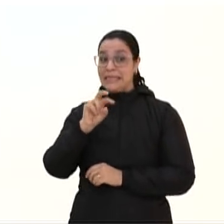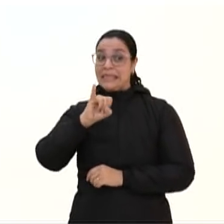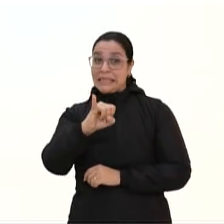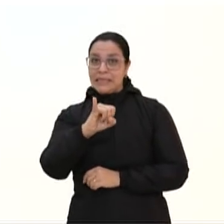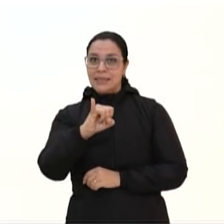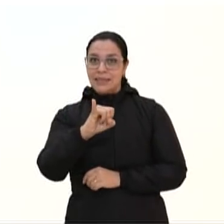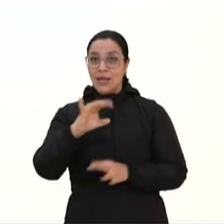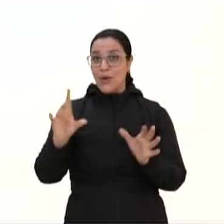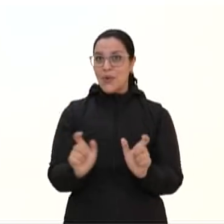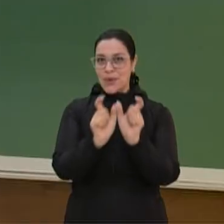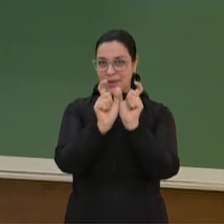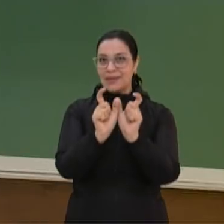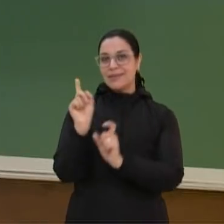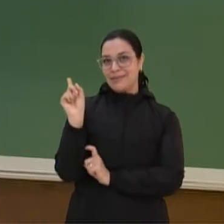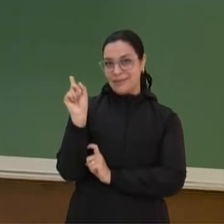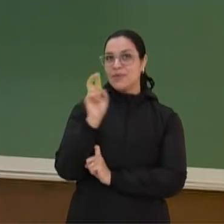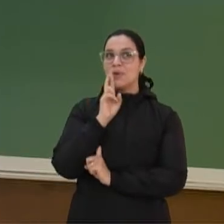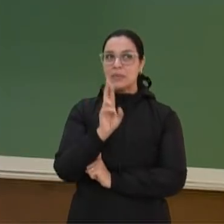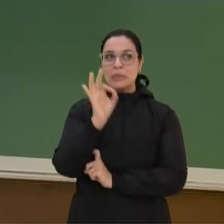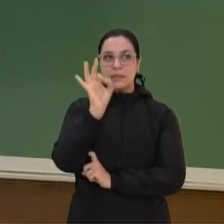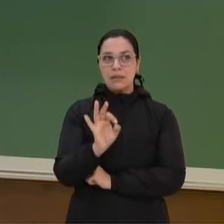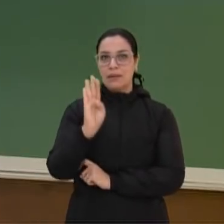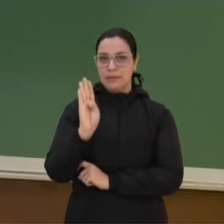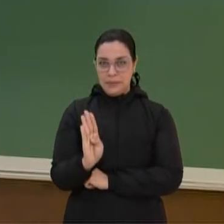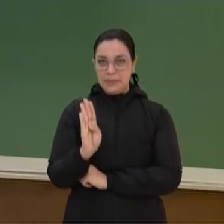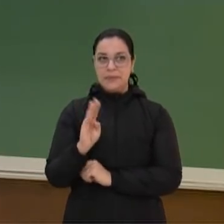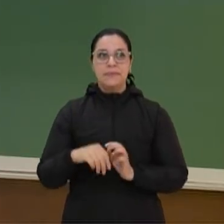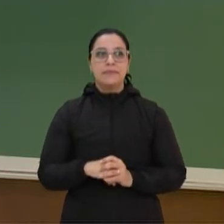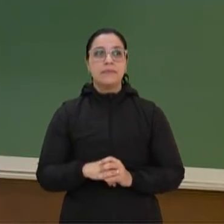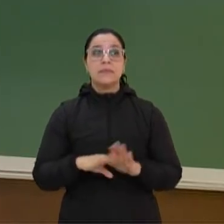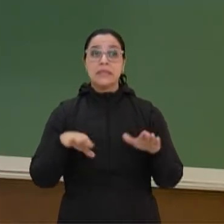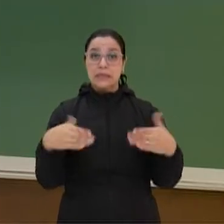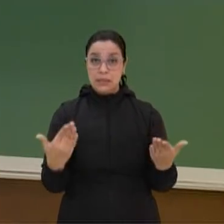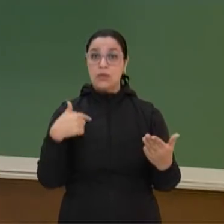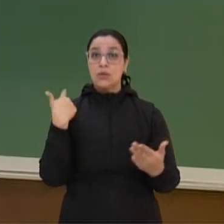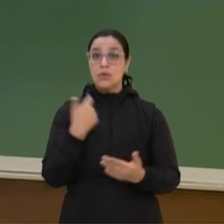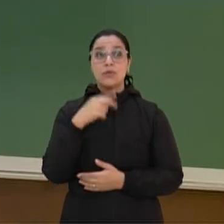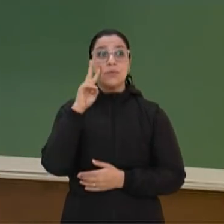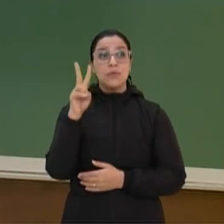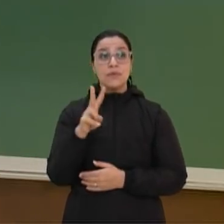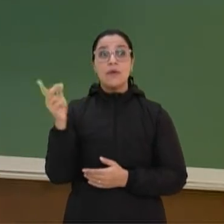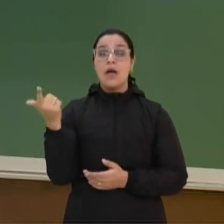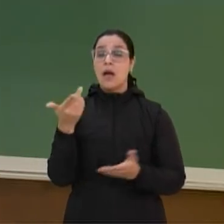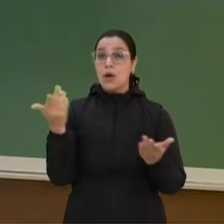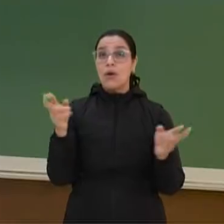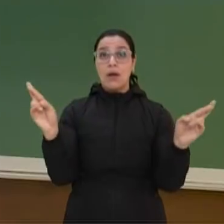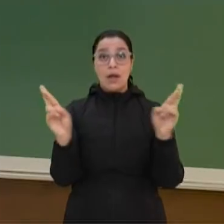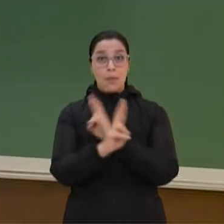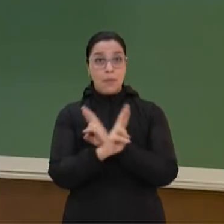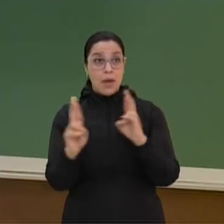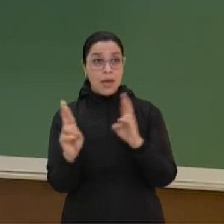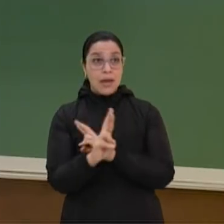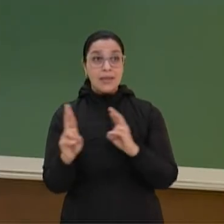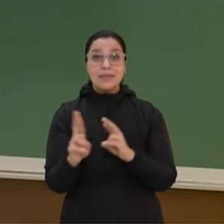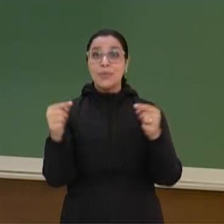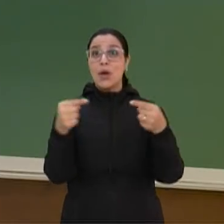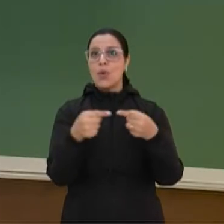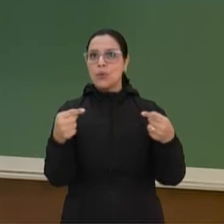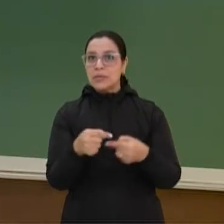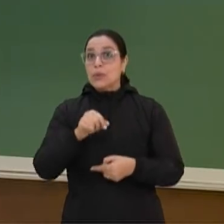Vamos lá na correção? Se olhasse, veria que ele a seguia.